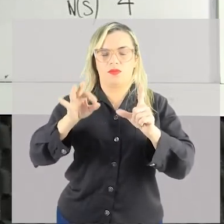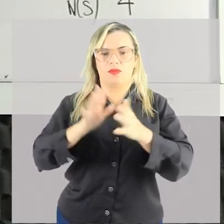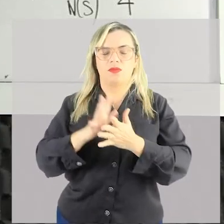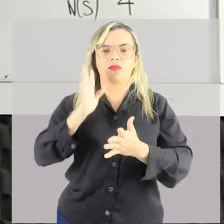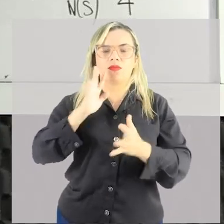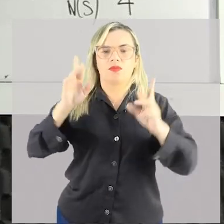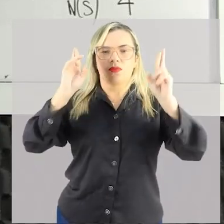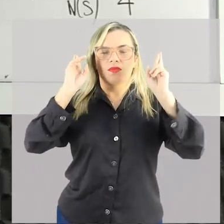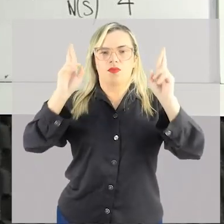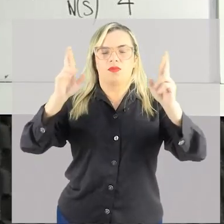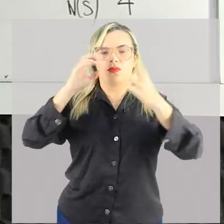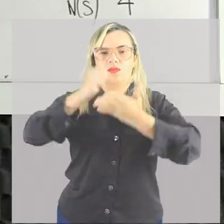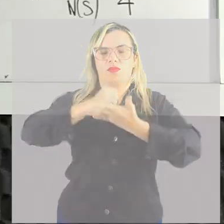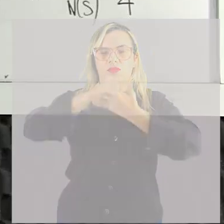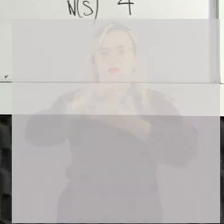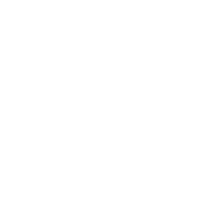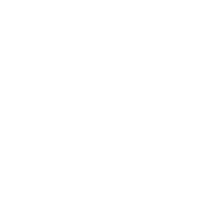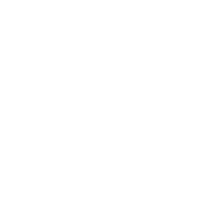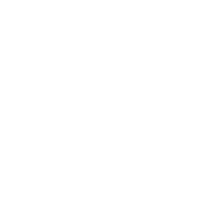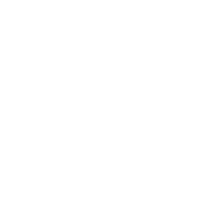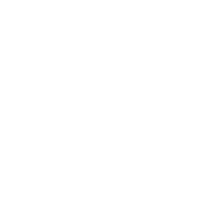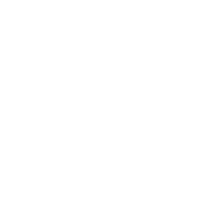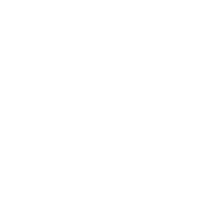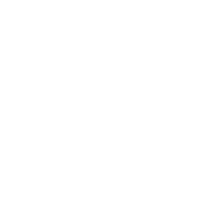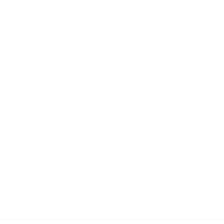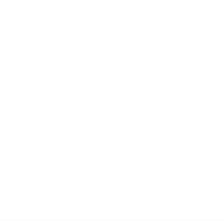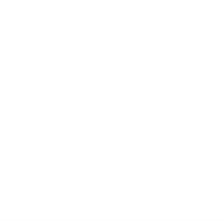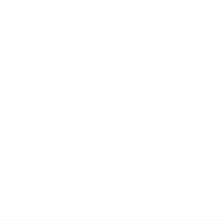galera Espero que tenha ajudado até a próxima